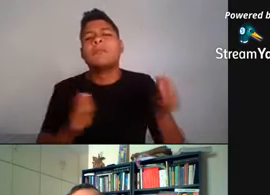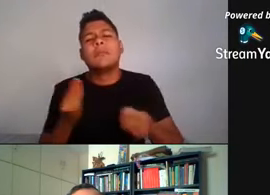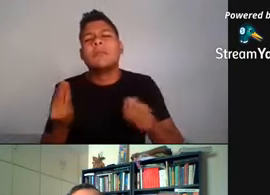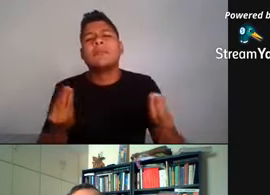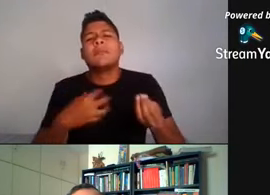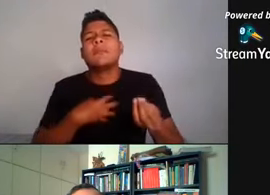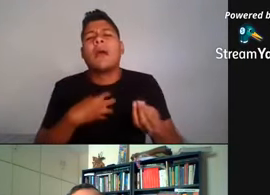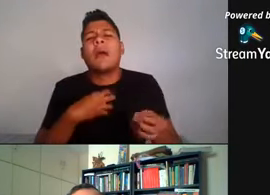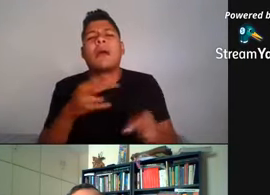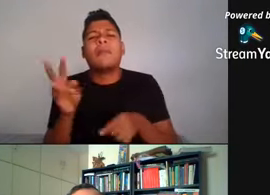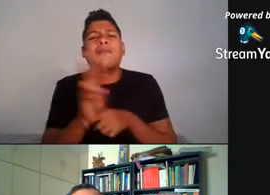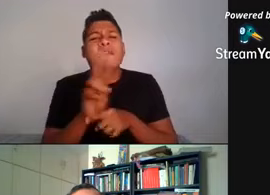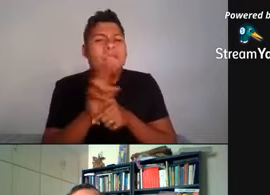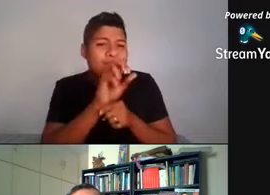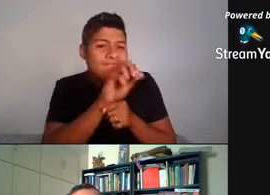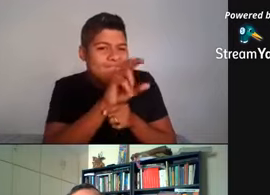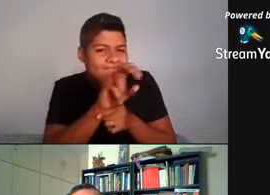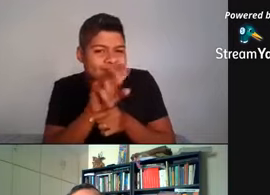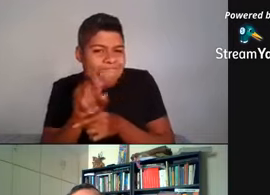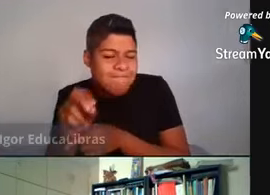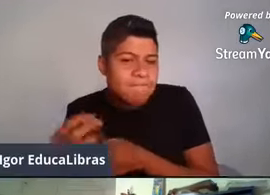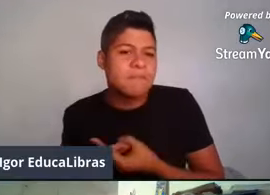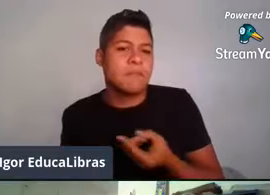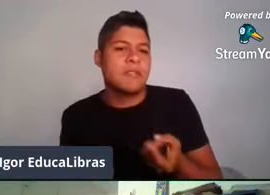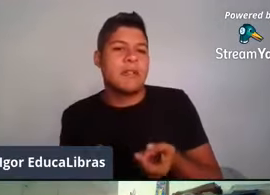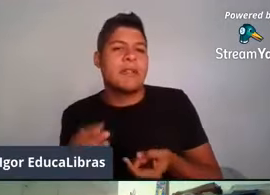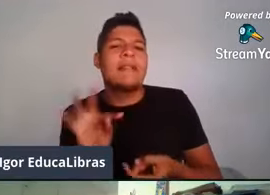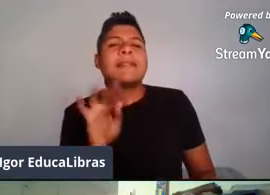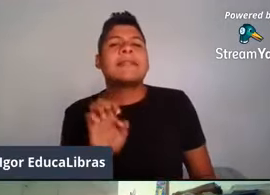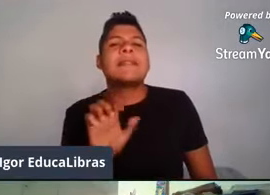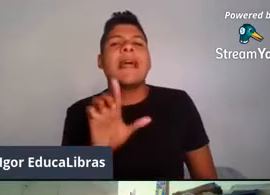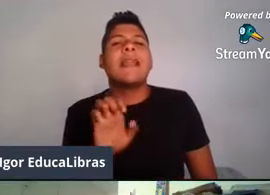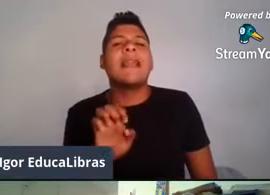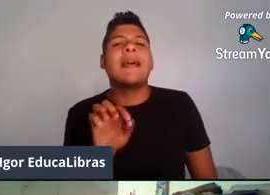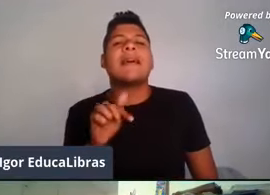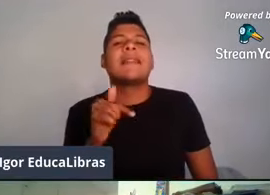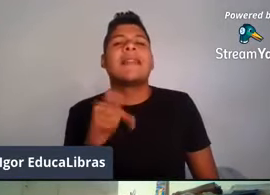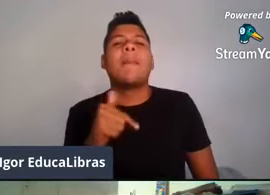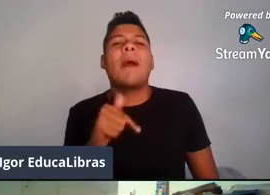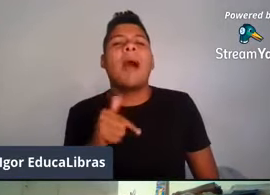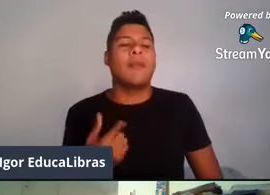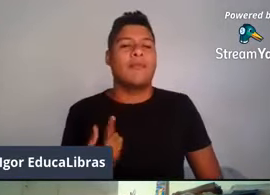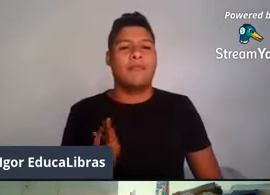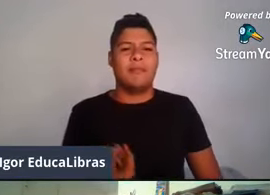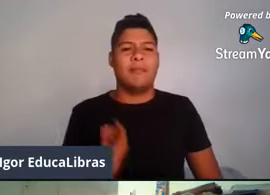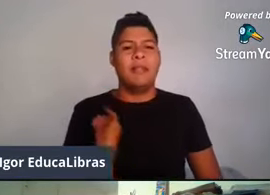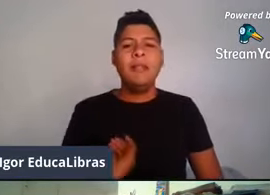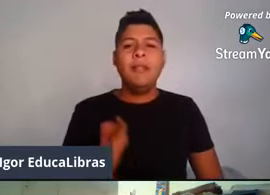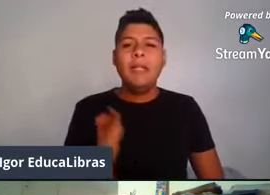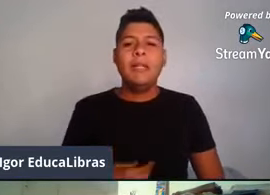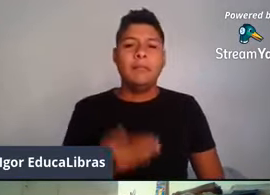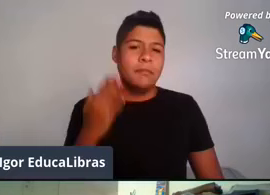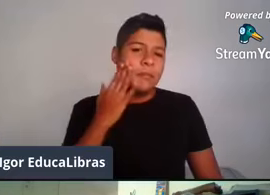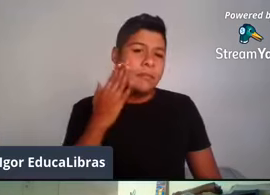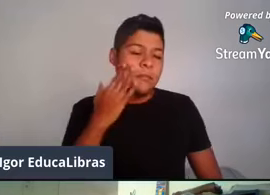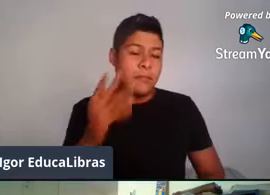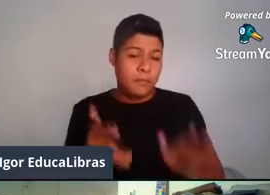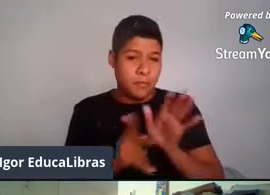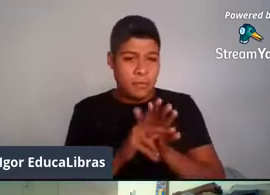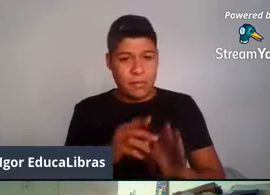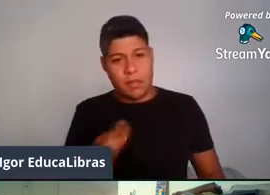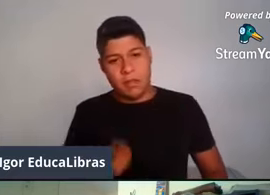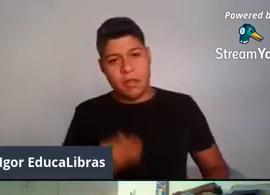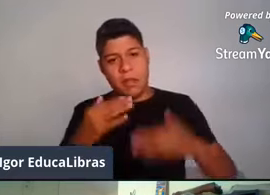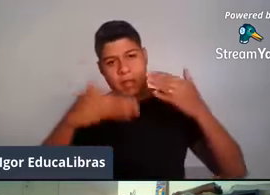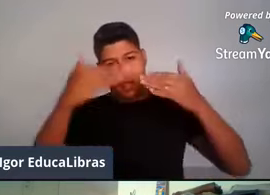da fiscalização sobre o teletrabalho neste momento onde ele é uma das únicas alternativas que nós temos?